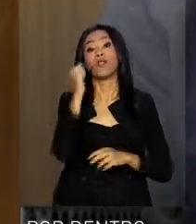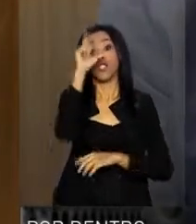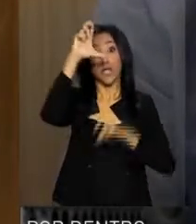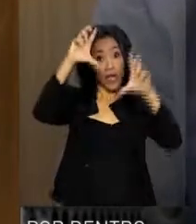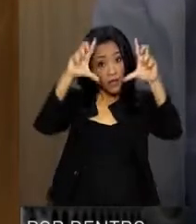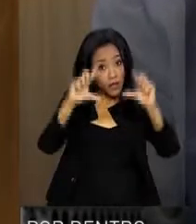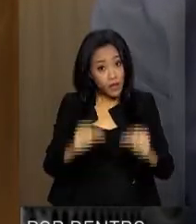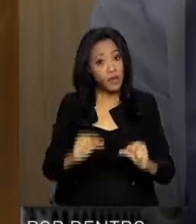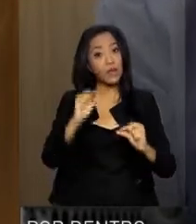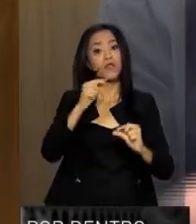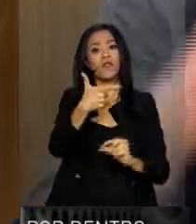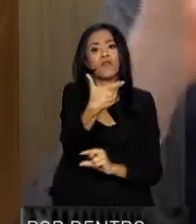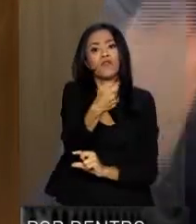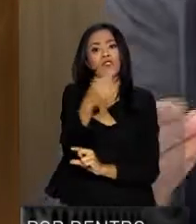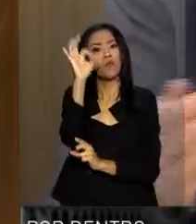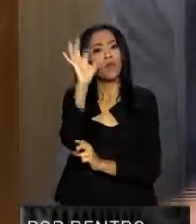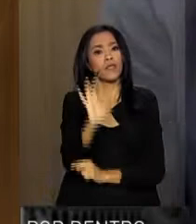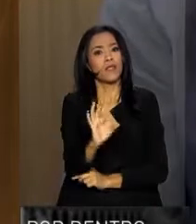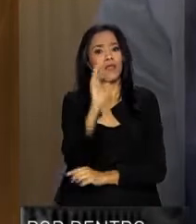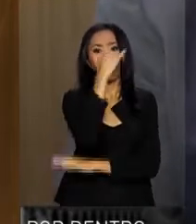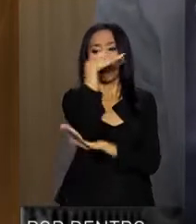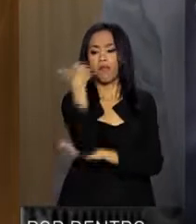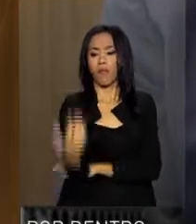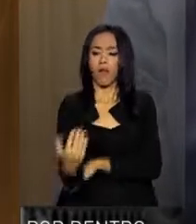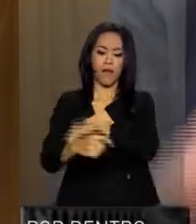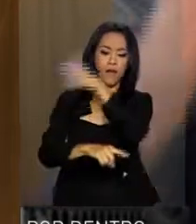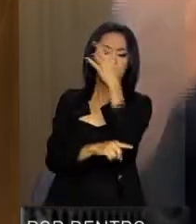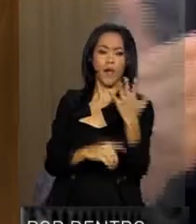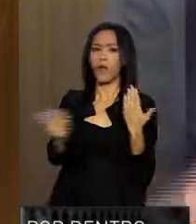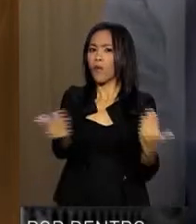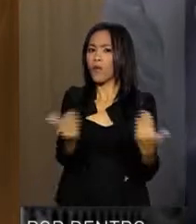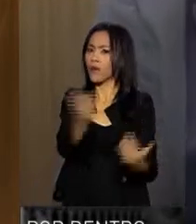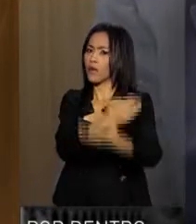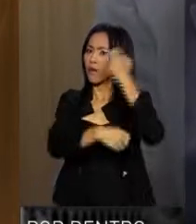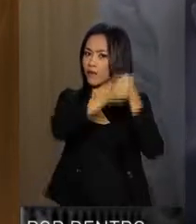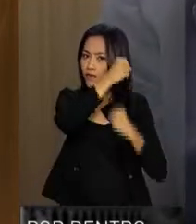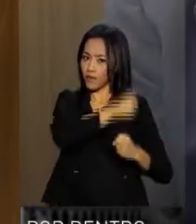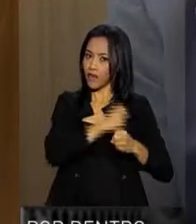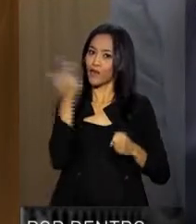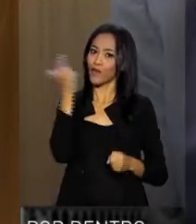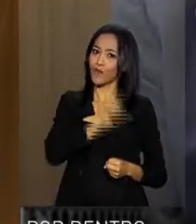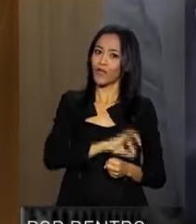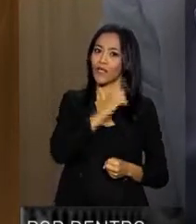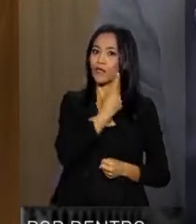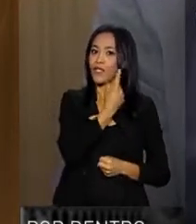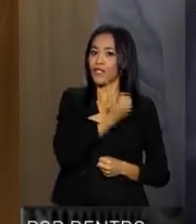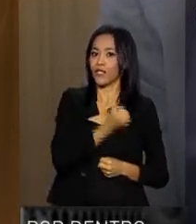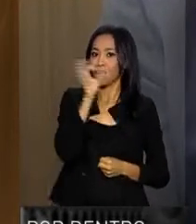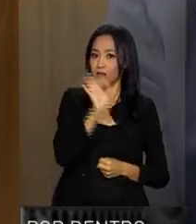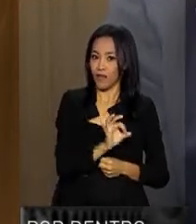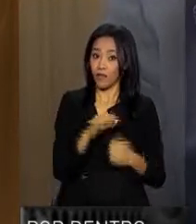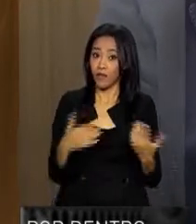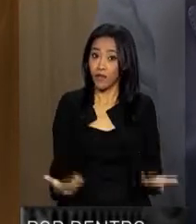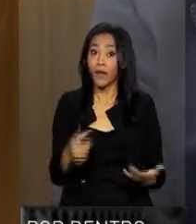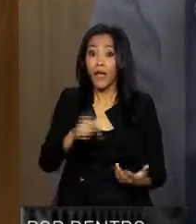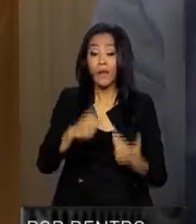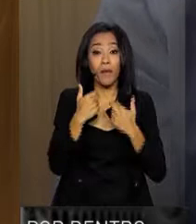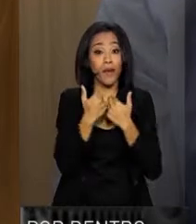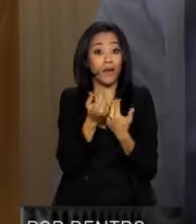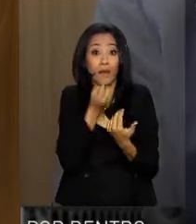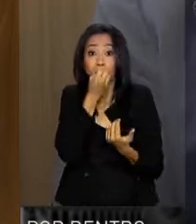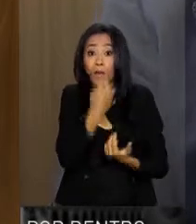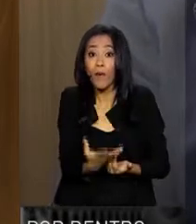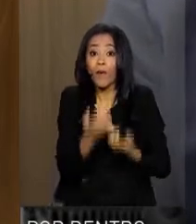20% em relação ao ano passado que nós tínhamos conseguido uma queda de 16% portanto é uma notícia muito boa